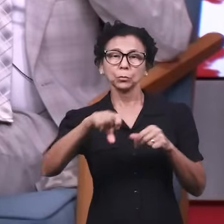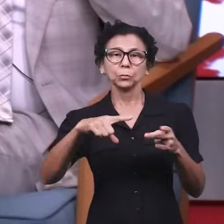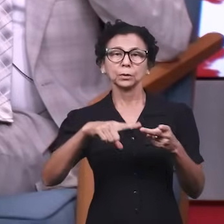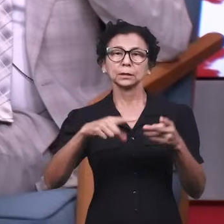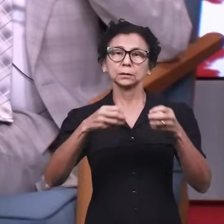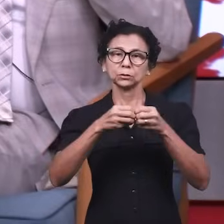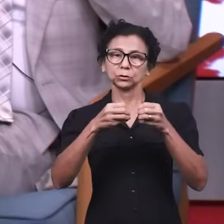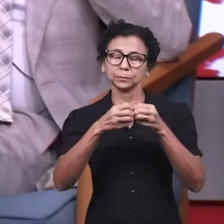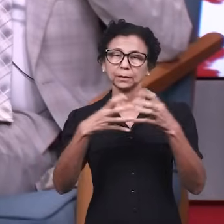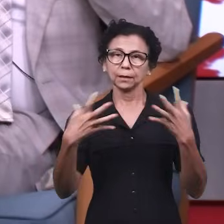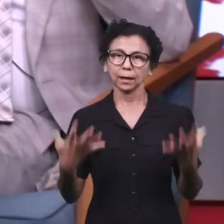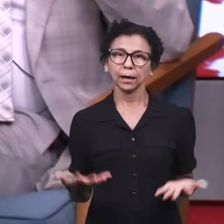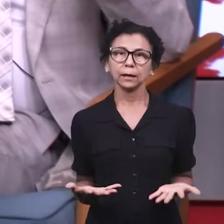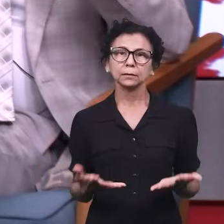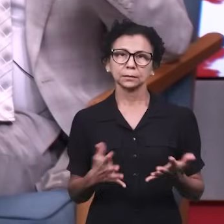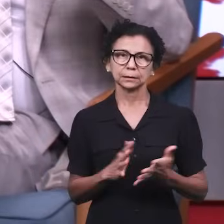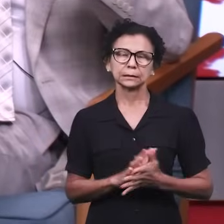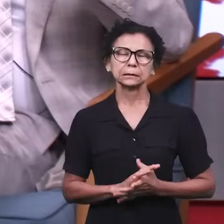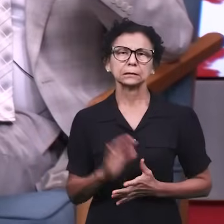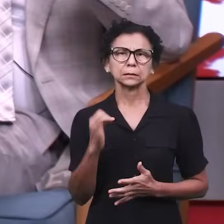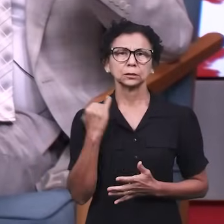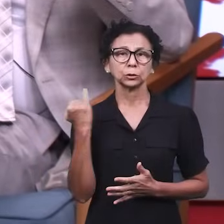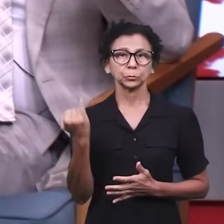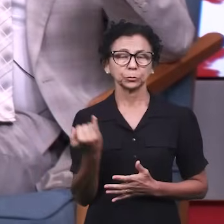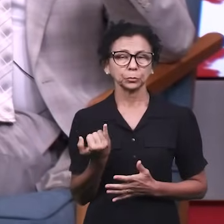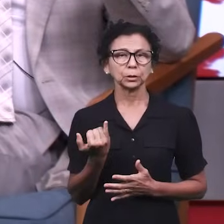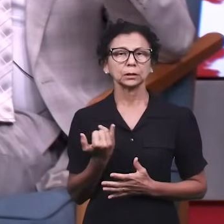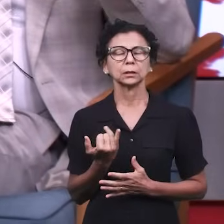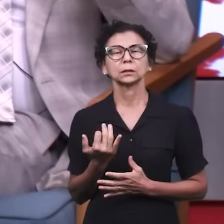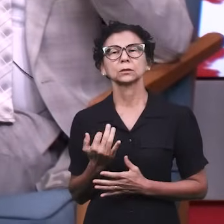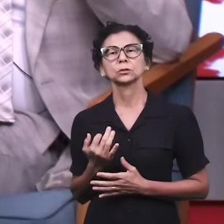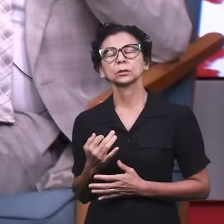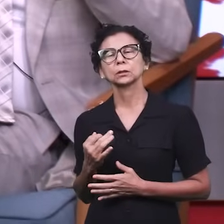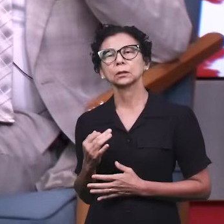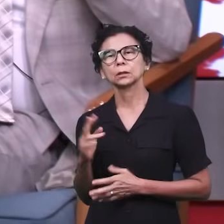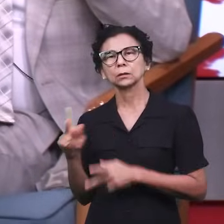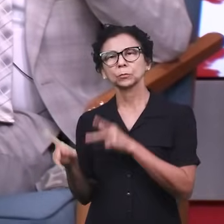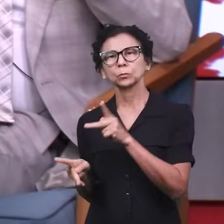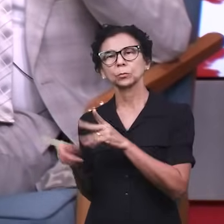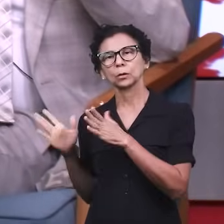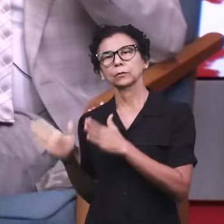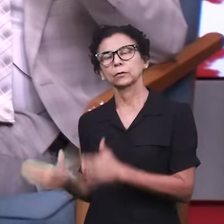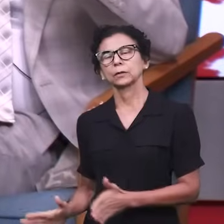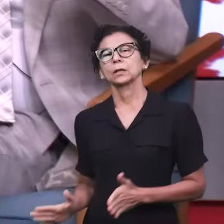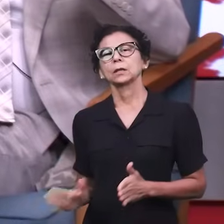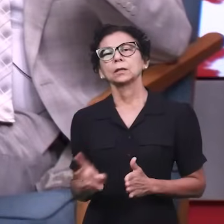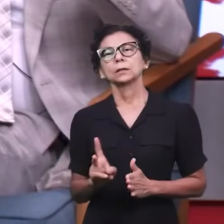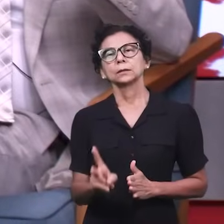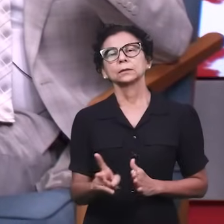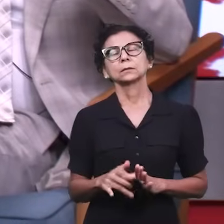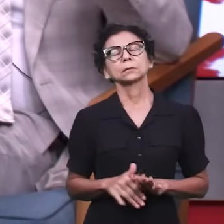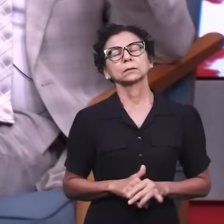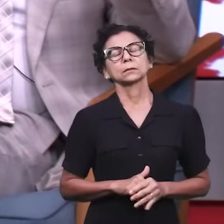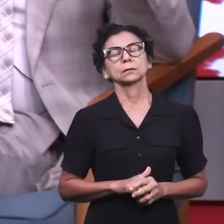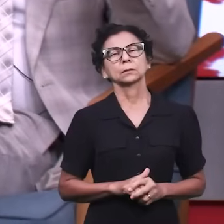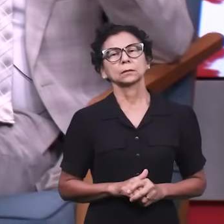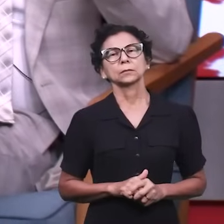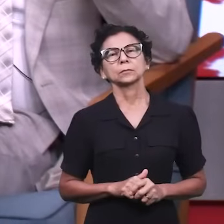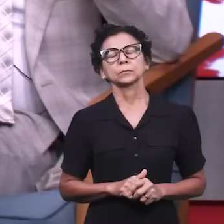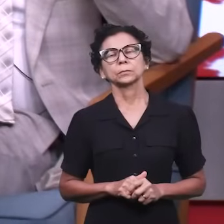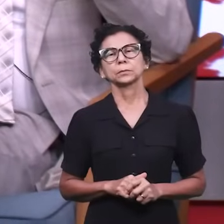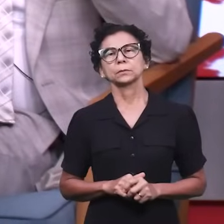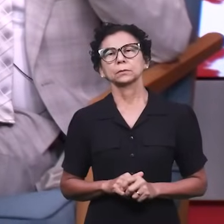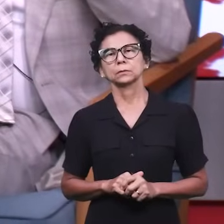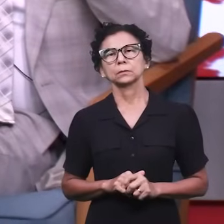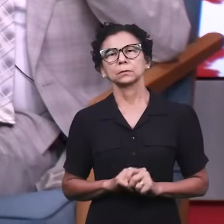maravilhas, aquilo que é importante na vida da igreja, e sempre mostrando, nós falamos